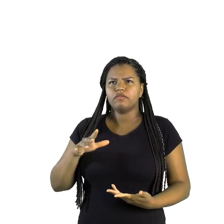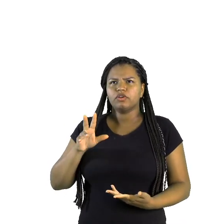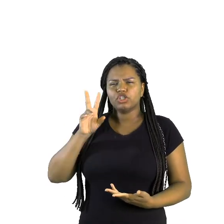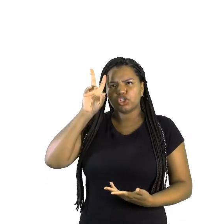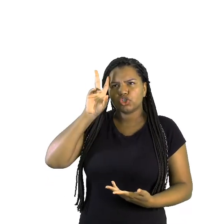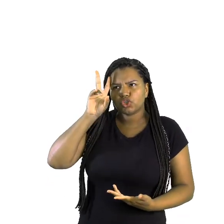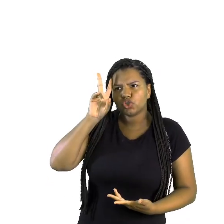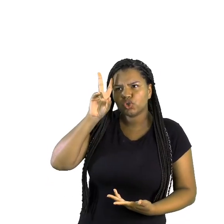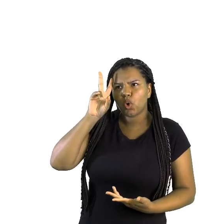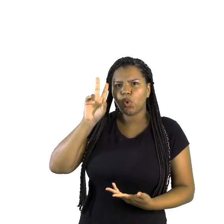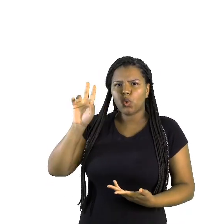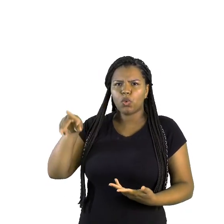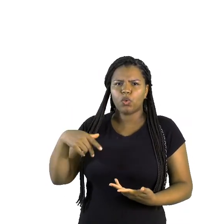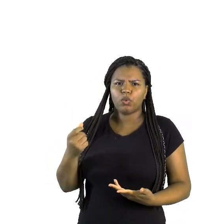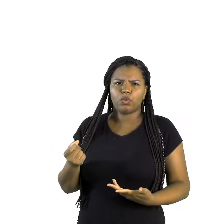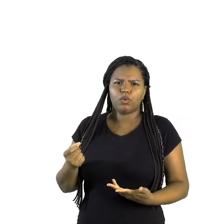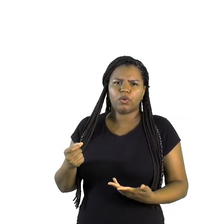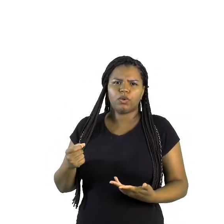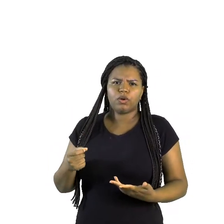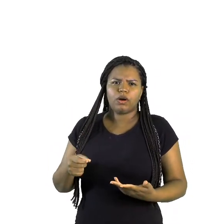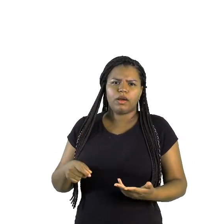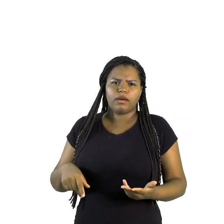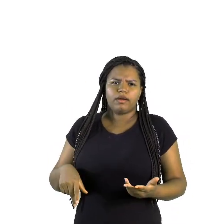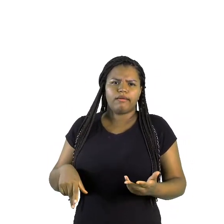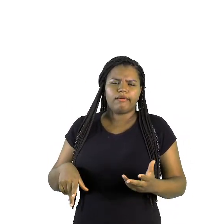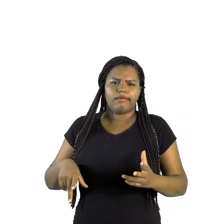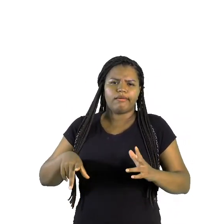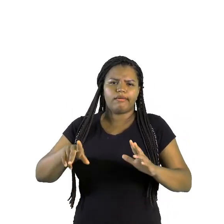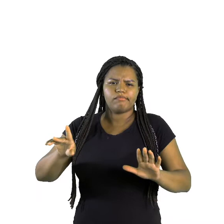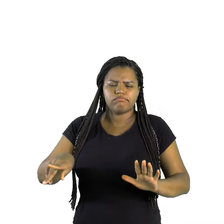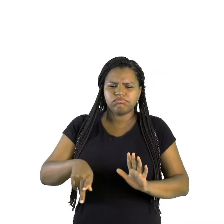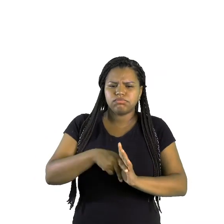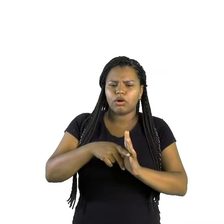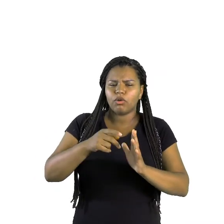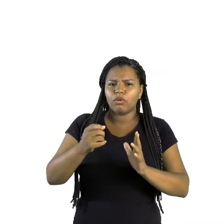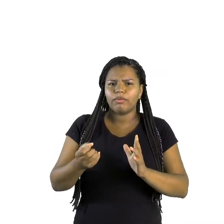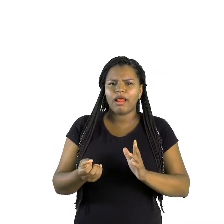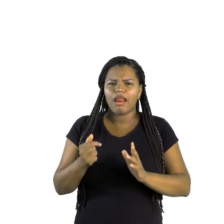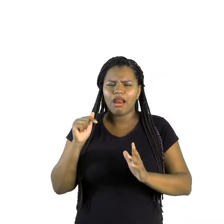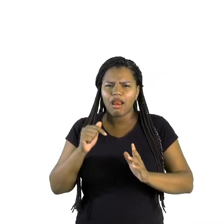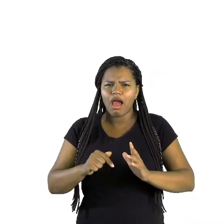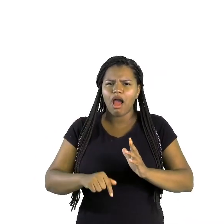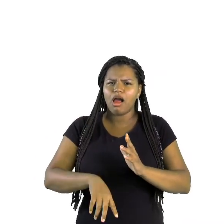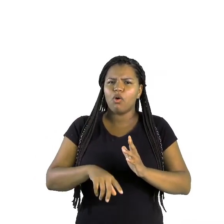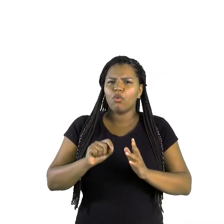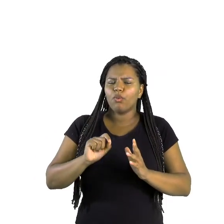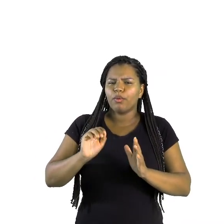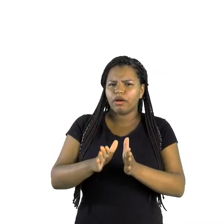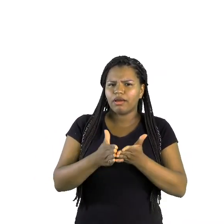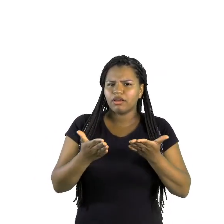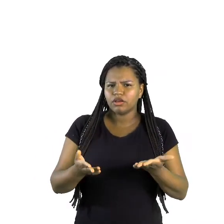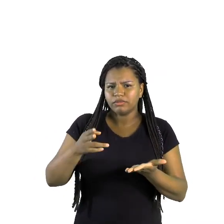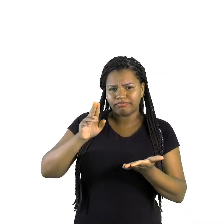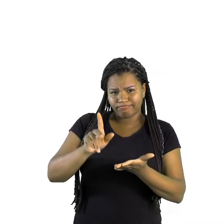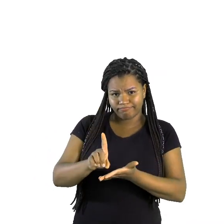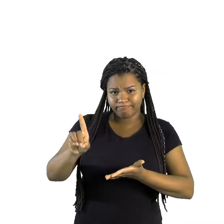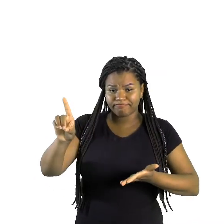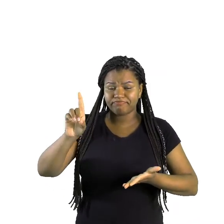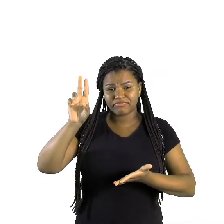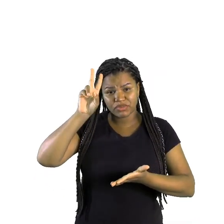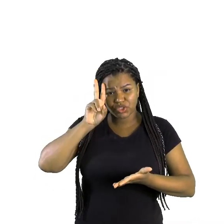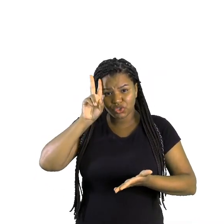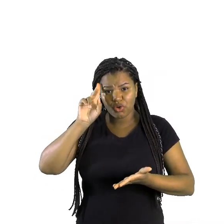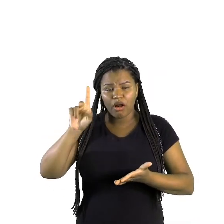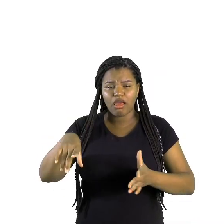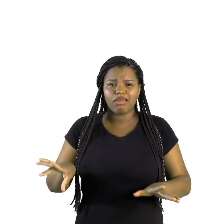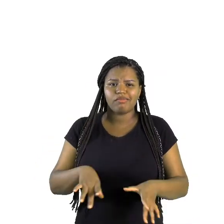muito enraizada na Sagrada Escritura, na Bíblia, a gente vai ver que a história da Bíblia está muito ligada aos patriarcas. O